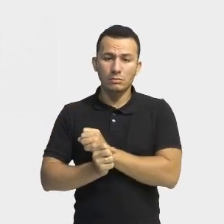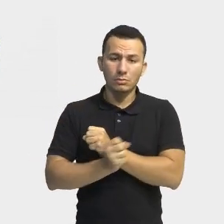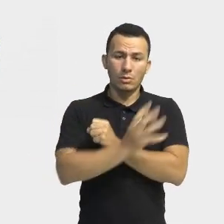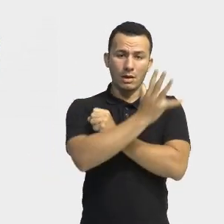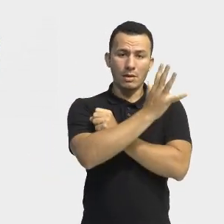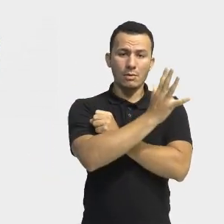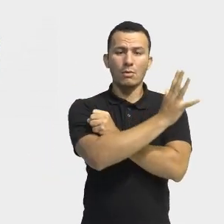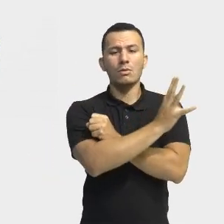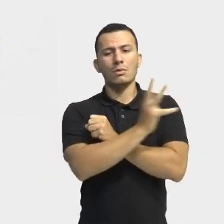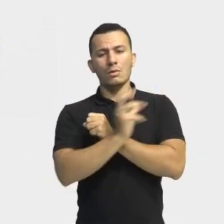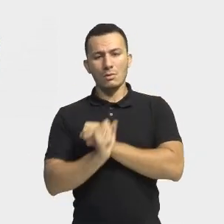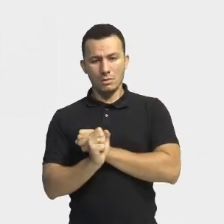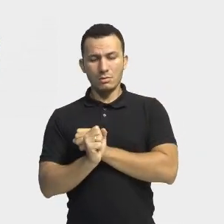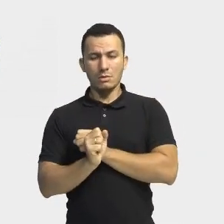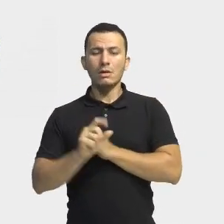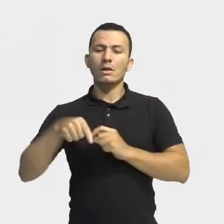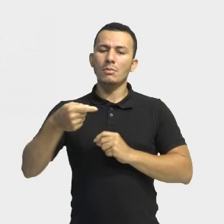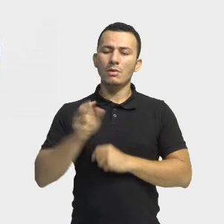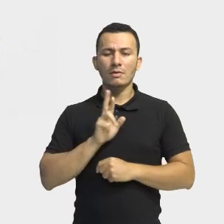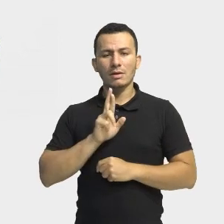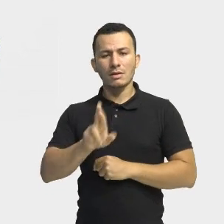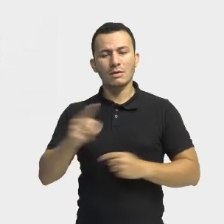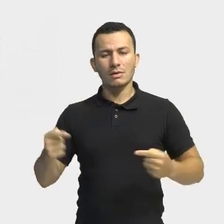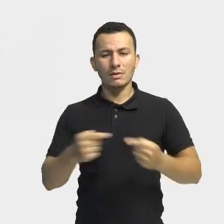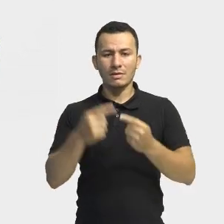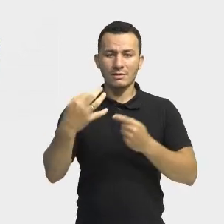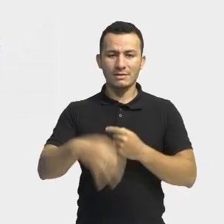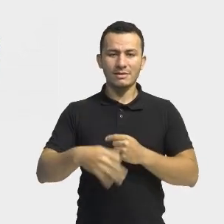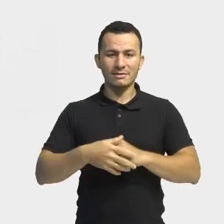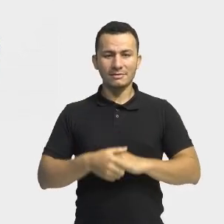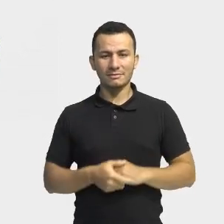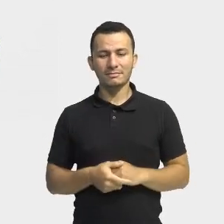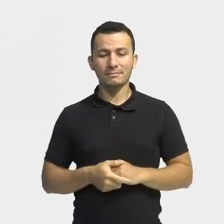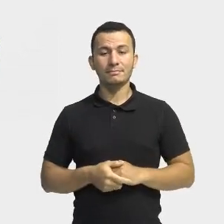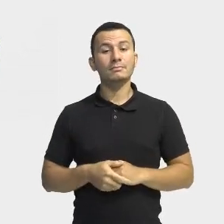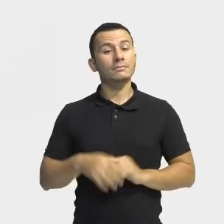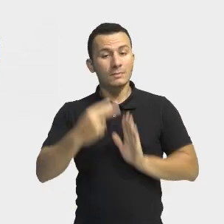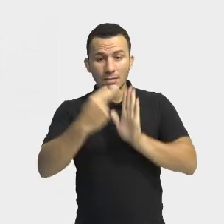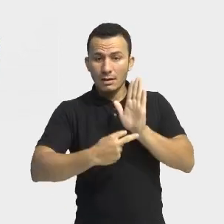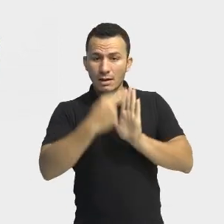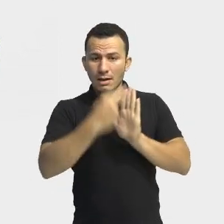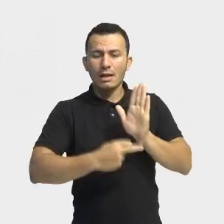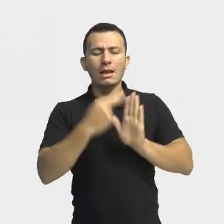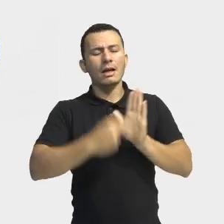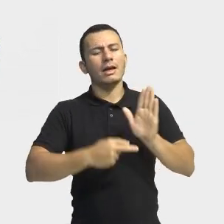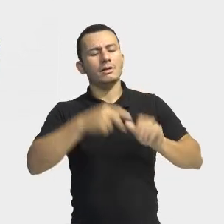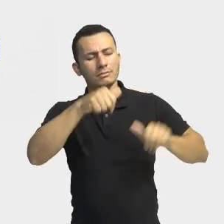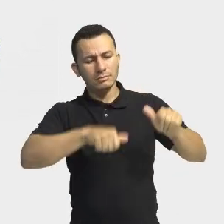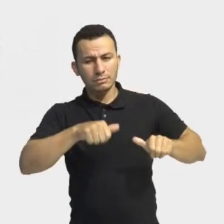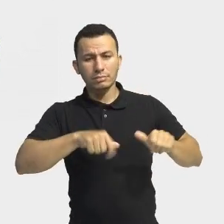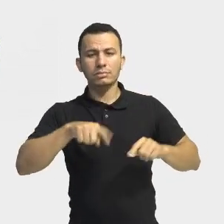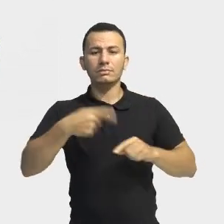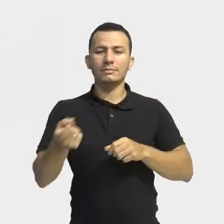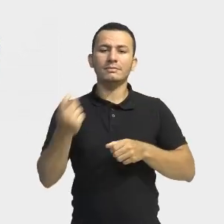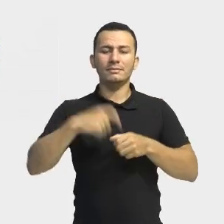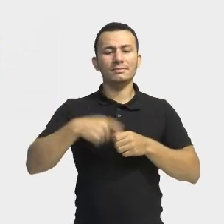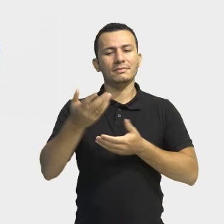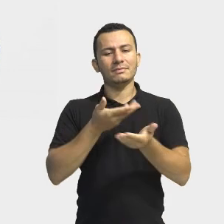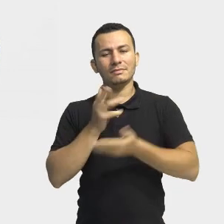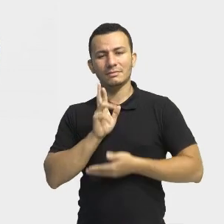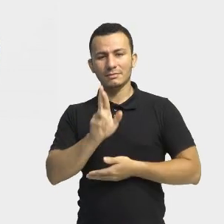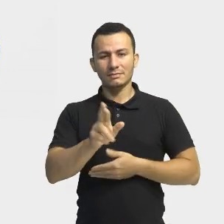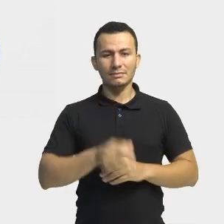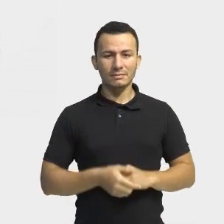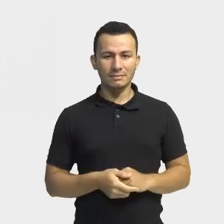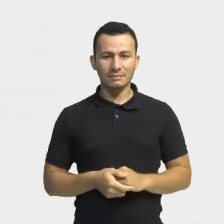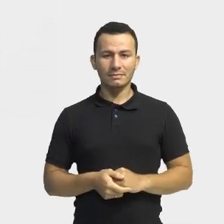é endotérmico, e depois marque a alternativa correta. Observem bem, analisem e daqui a pouquinho a gente volta com as